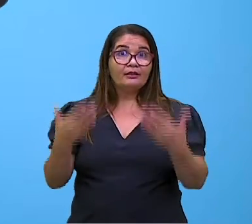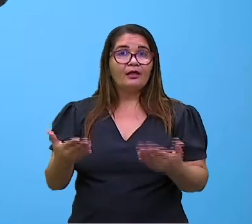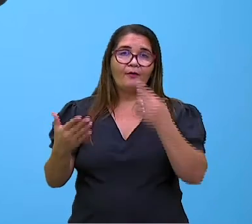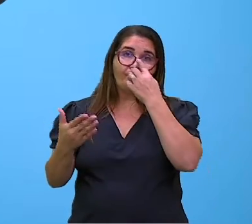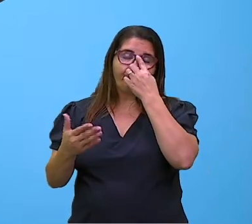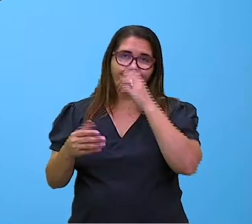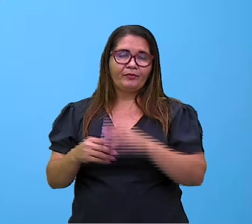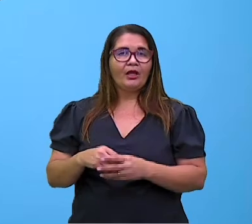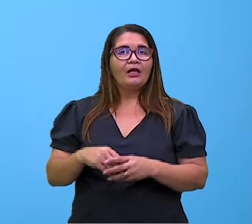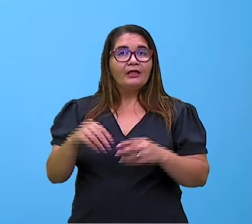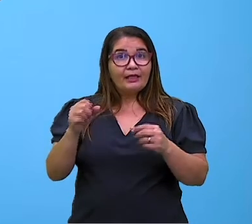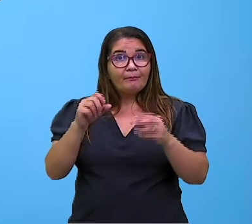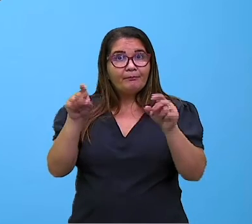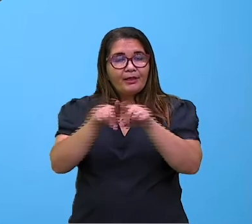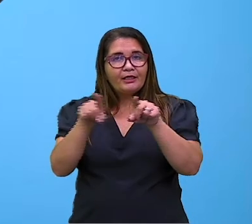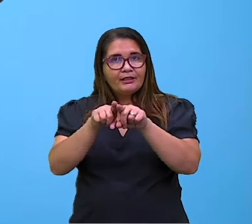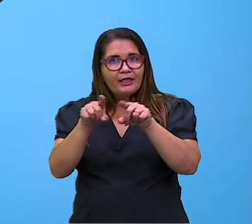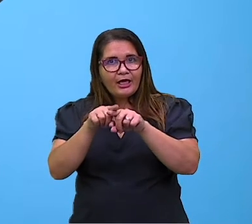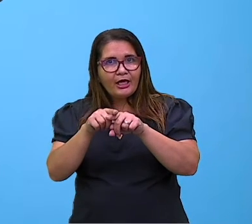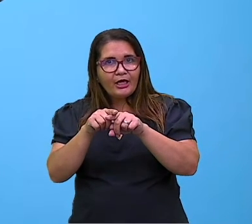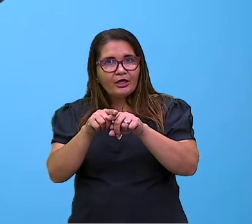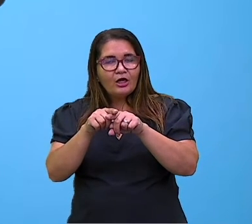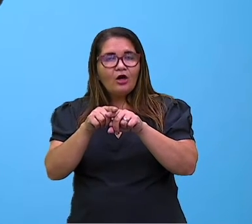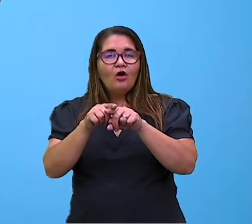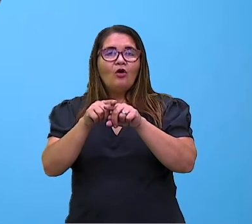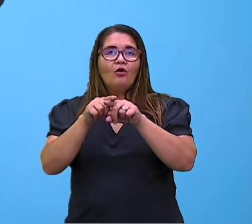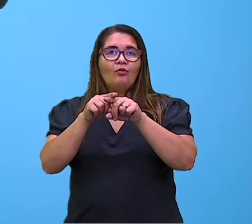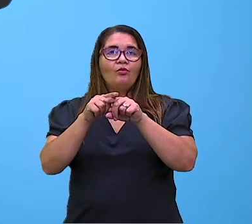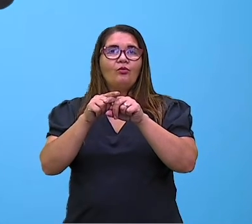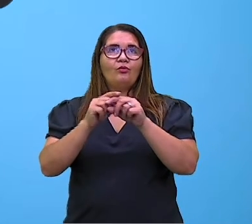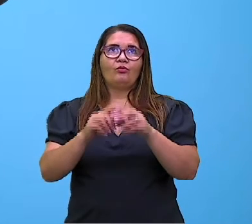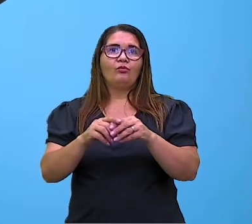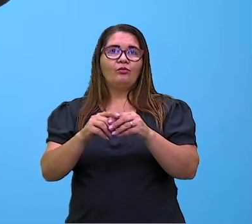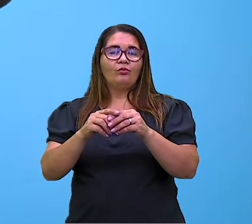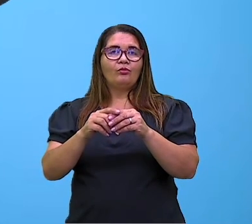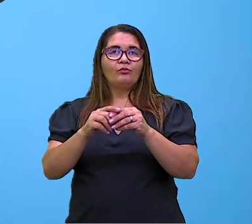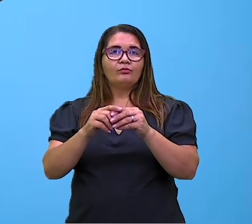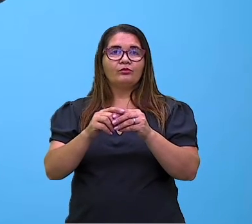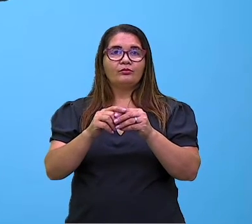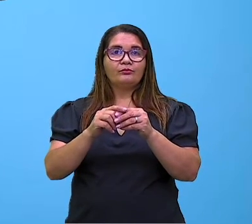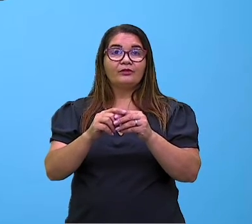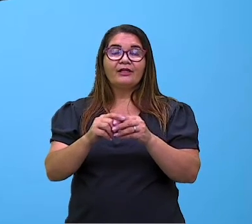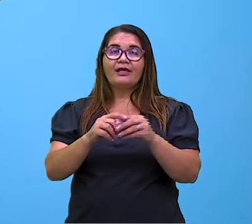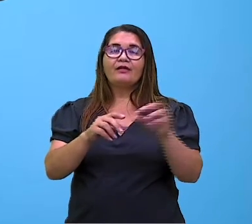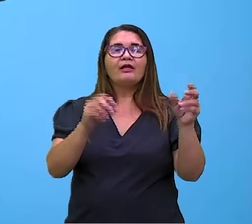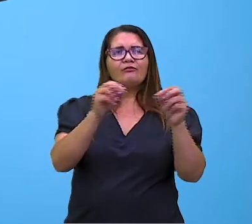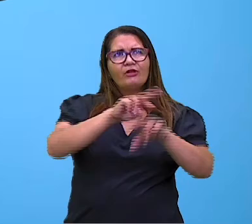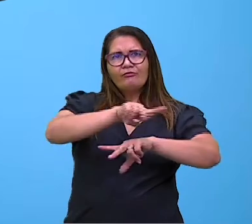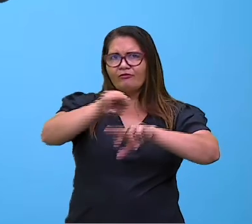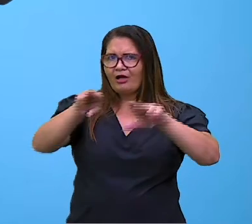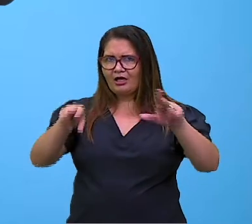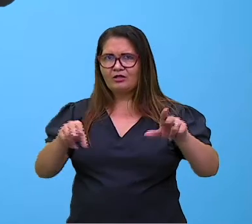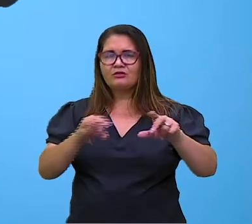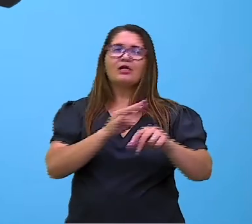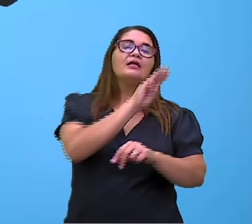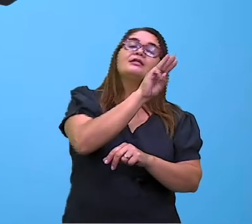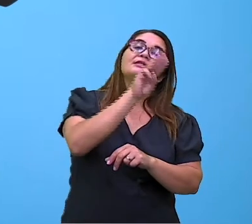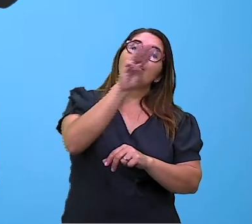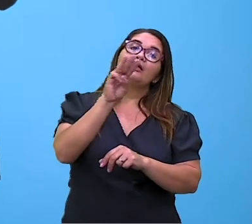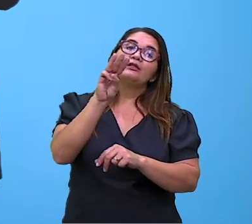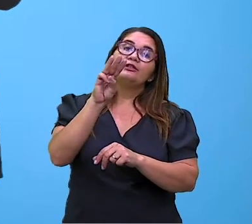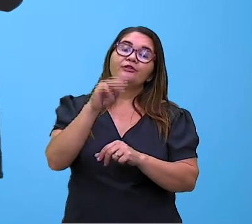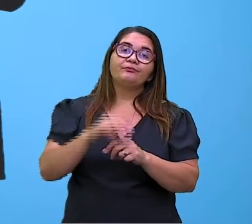colocar nesse contexto aqui, você vai ver a quantidade de coisa errada que tem. Então,